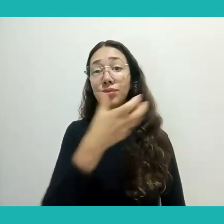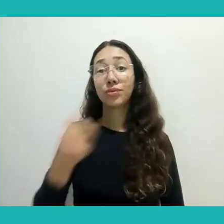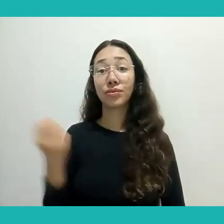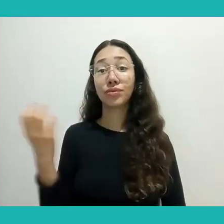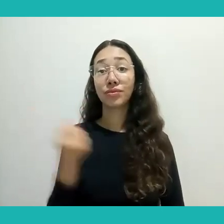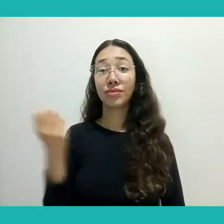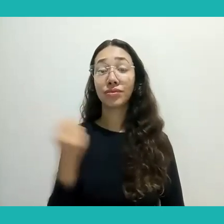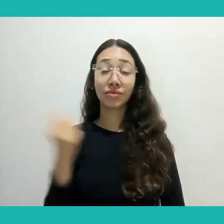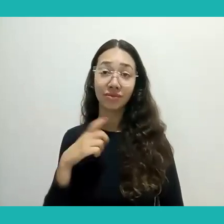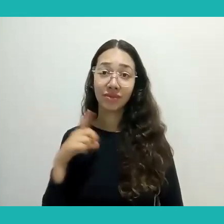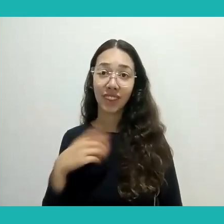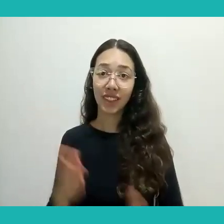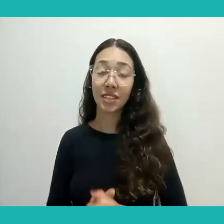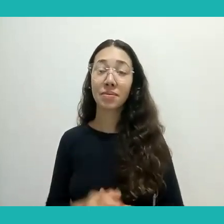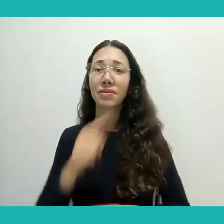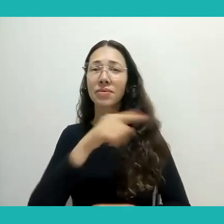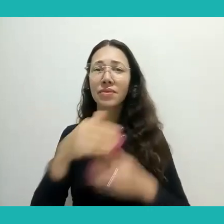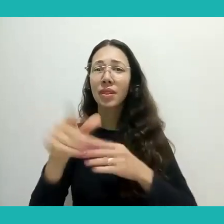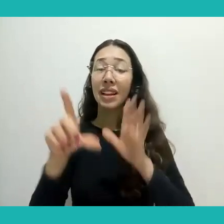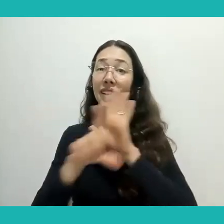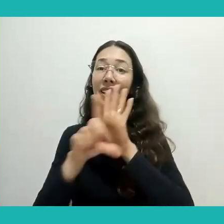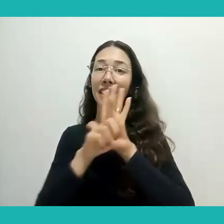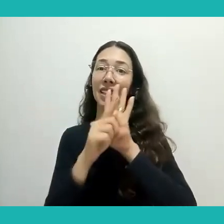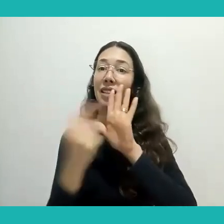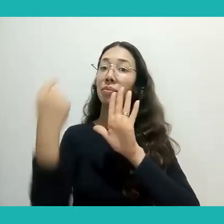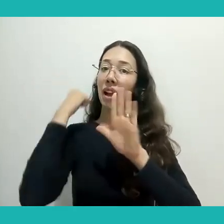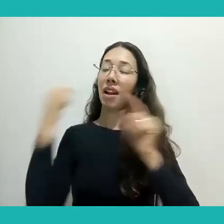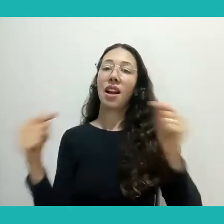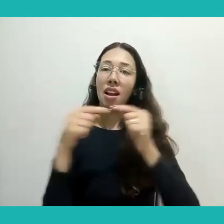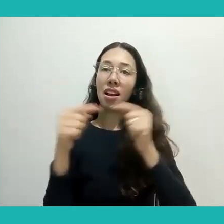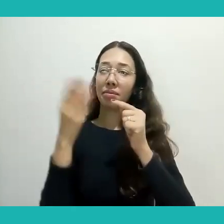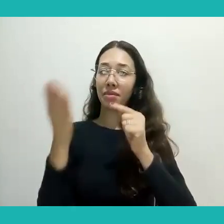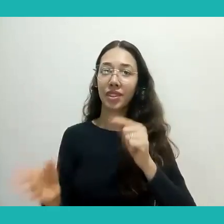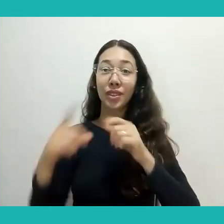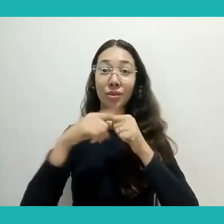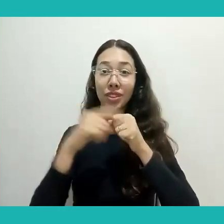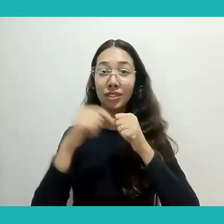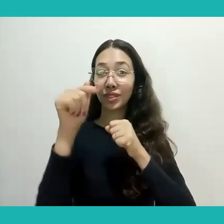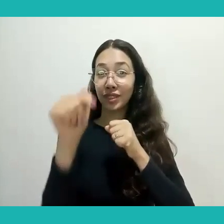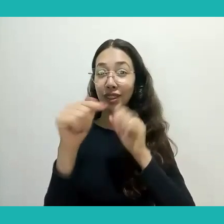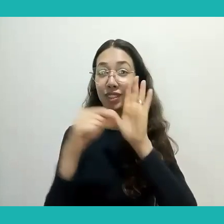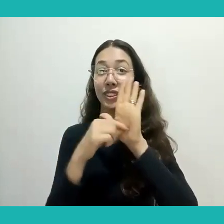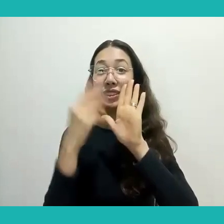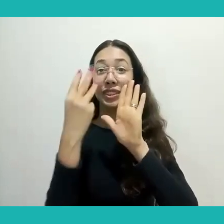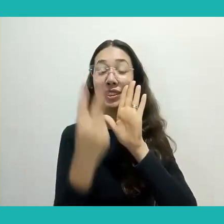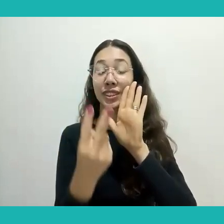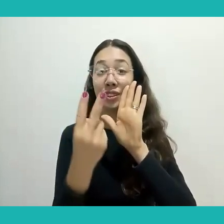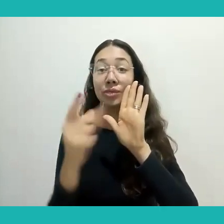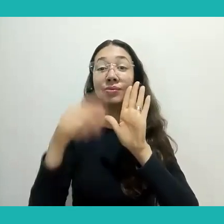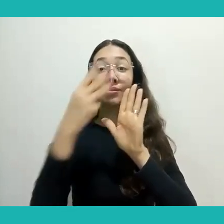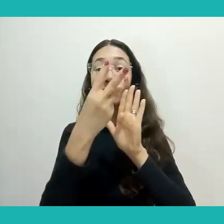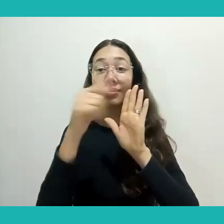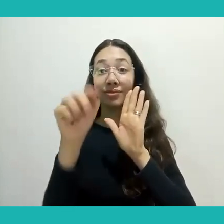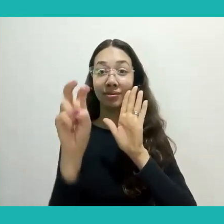pensão, ela vai estar regida pela redação original do artigo 7º, inciso 2º da 3765,